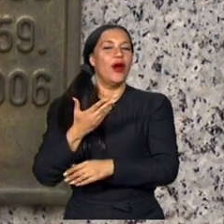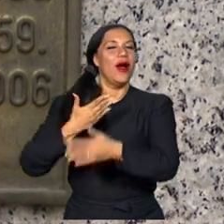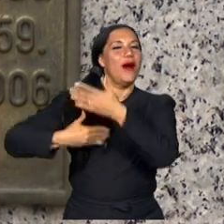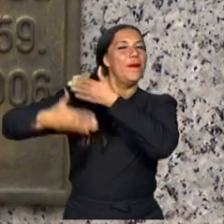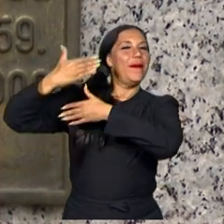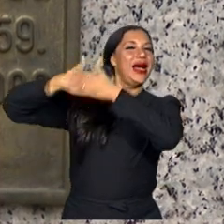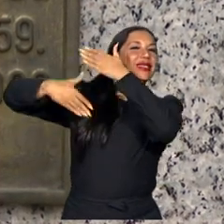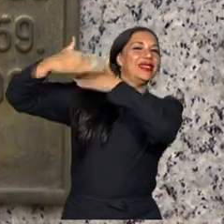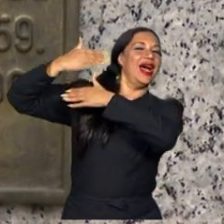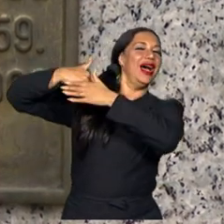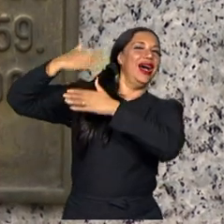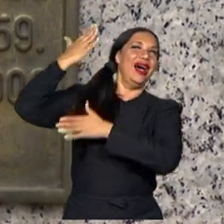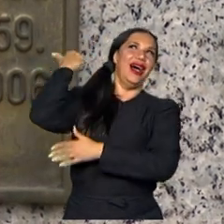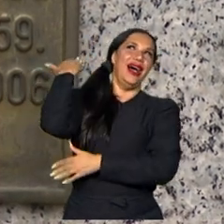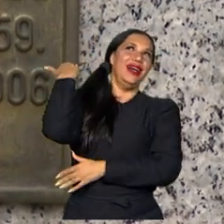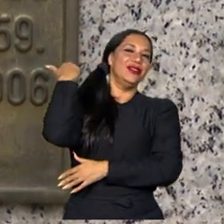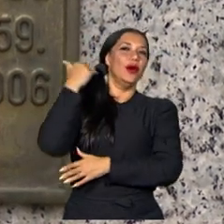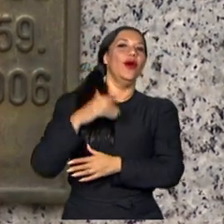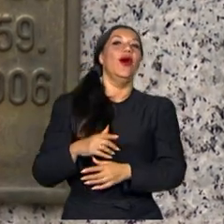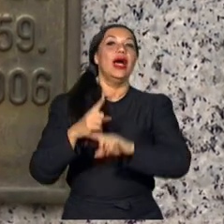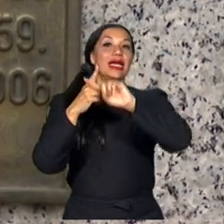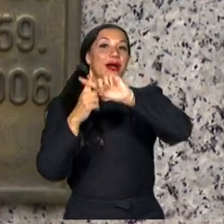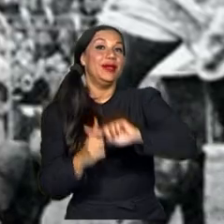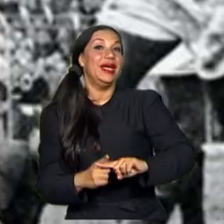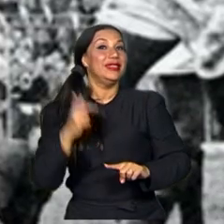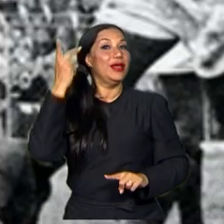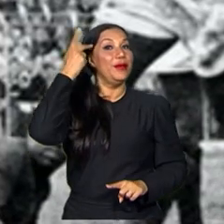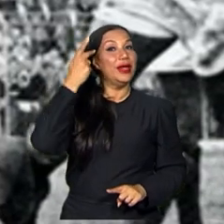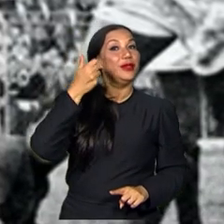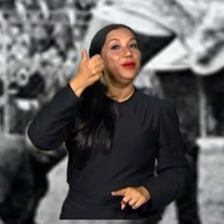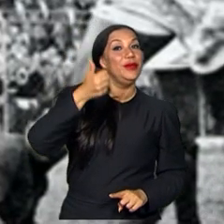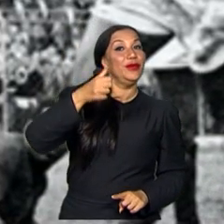tempo, mais precisamente para o Campeonato Paulista de